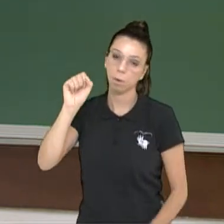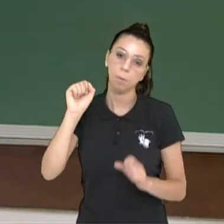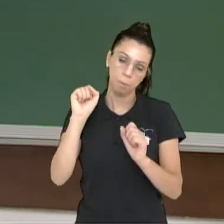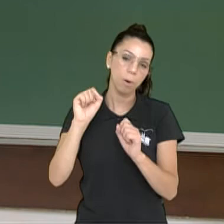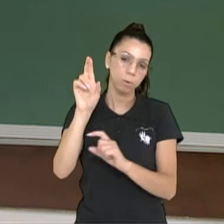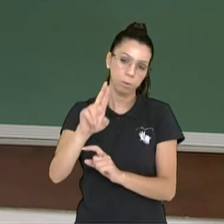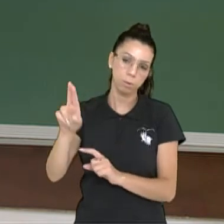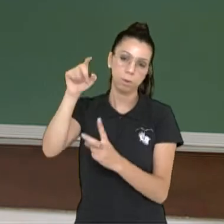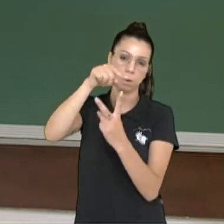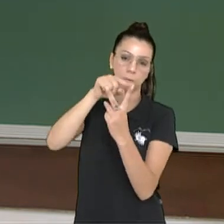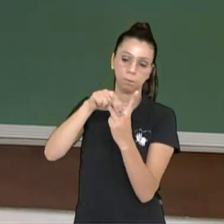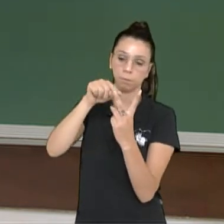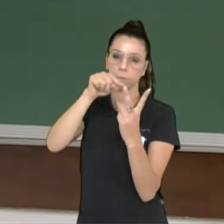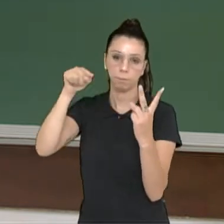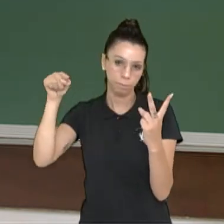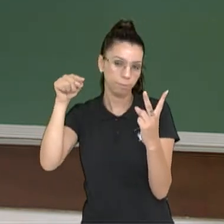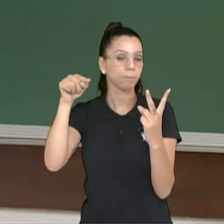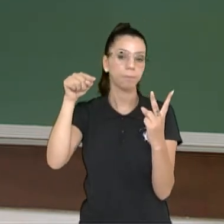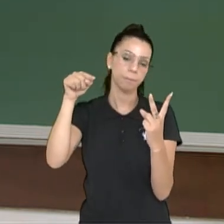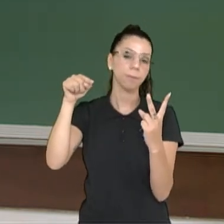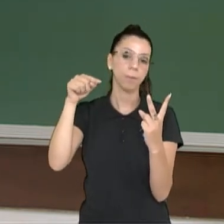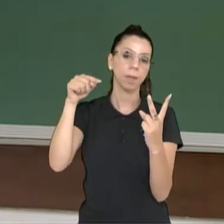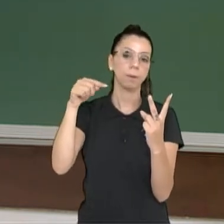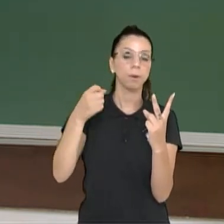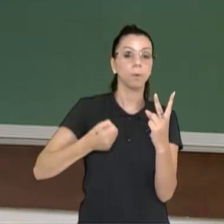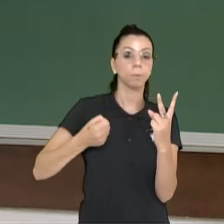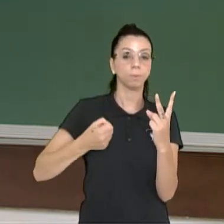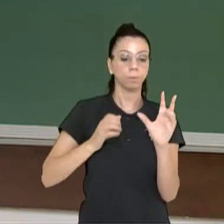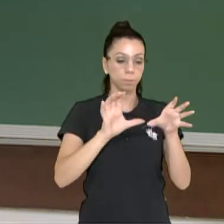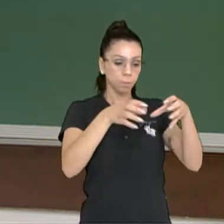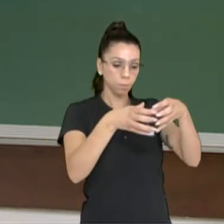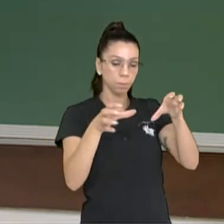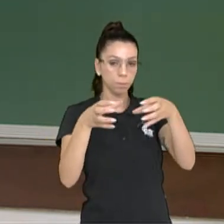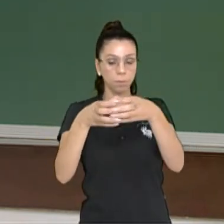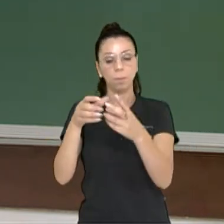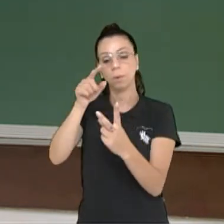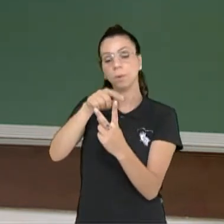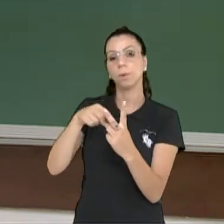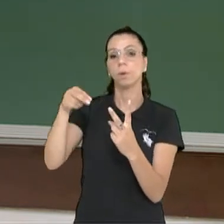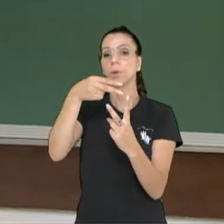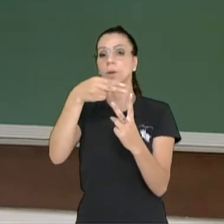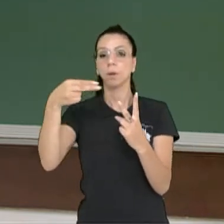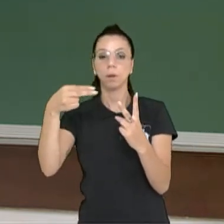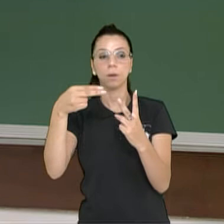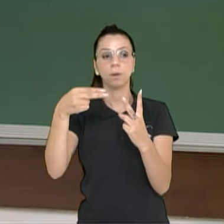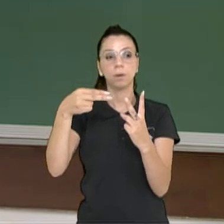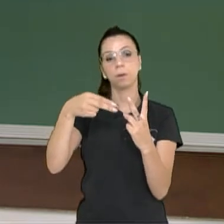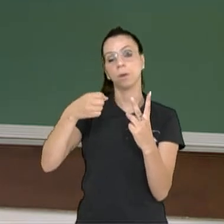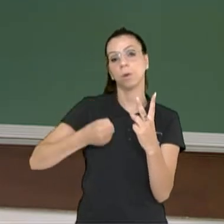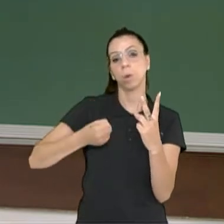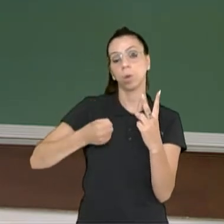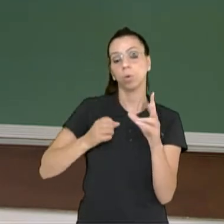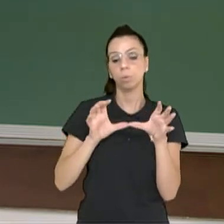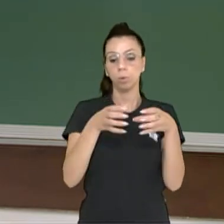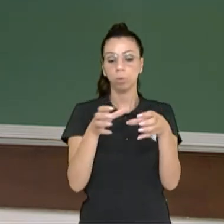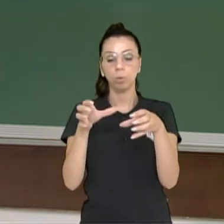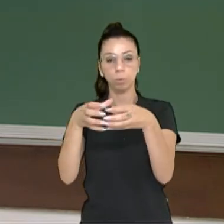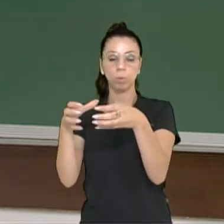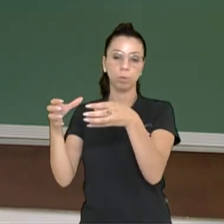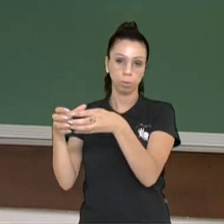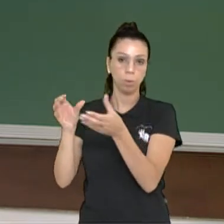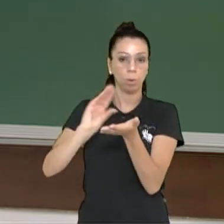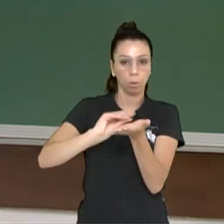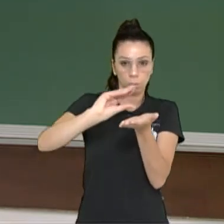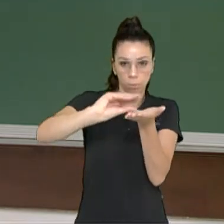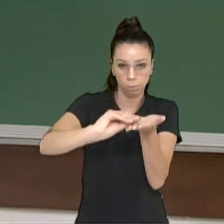tá? Então, a regra da raiz vai te dizer que o número de classes é igual à raiz quadrada do número total de elementos dos seus